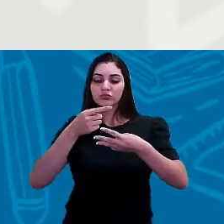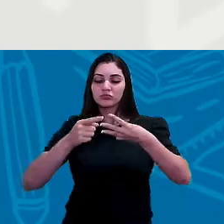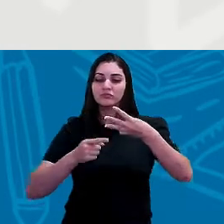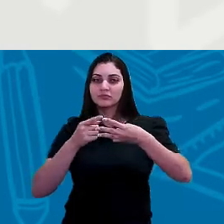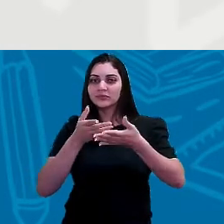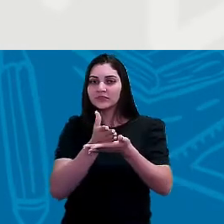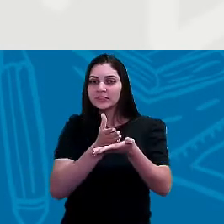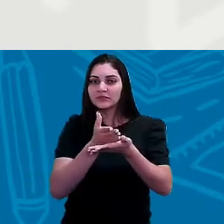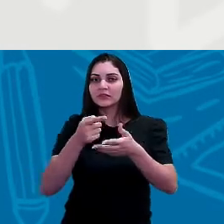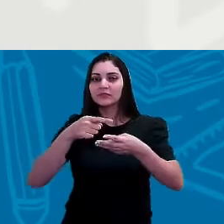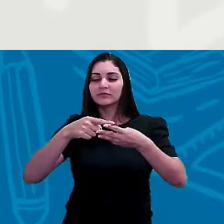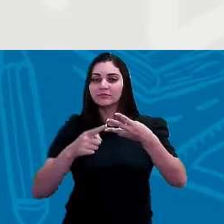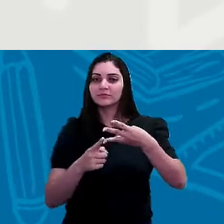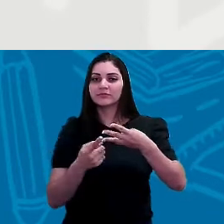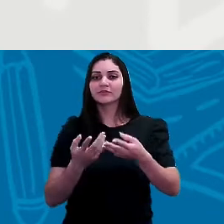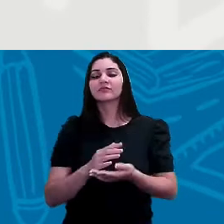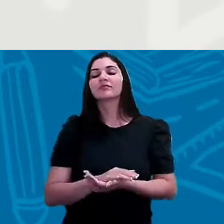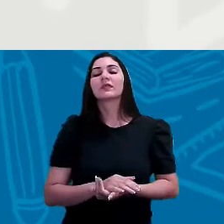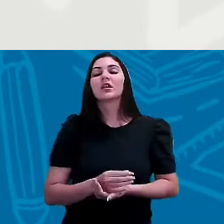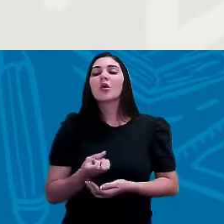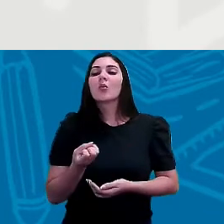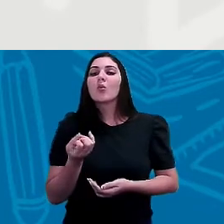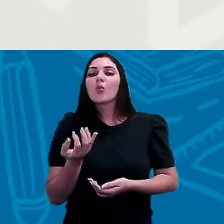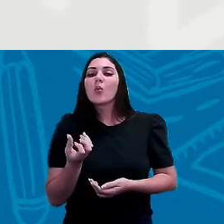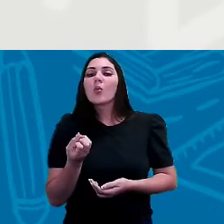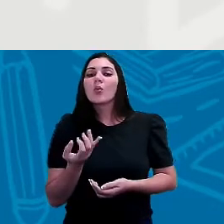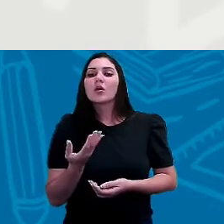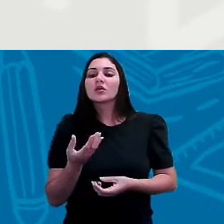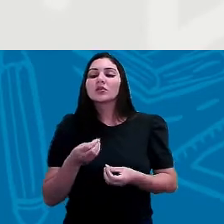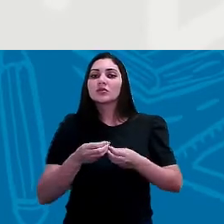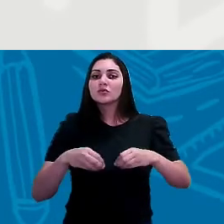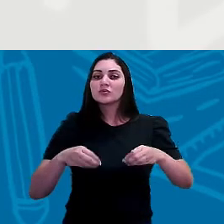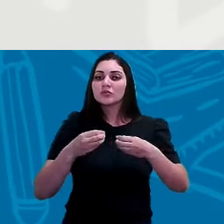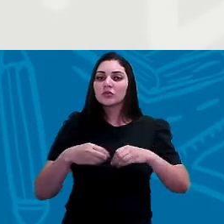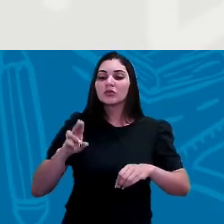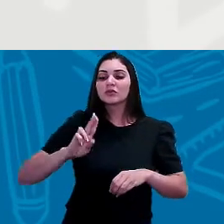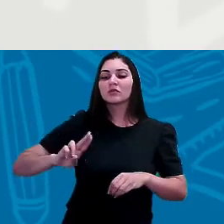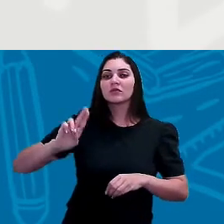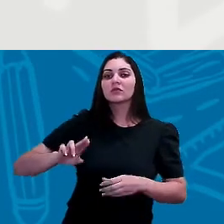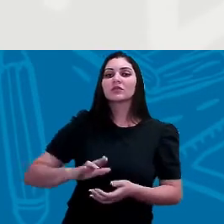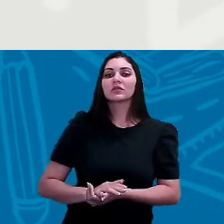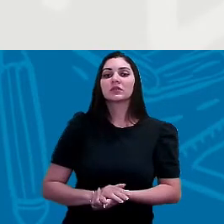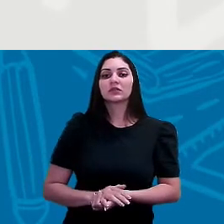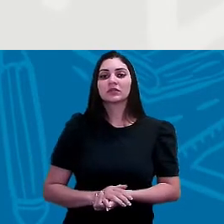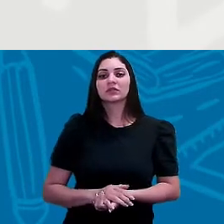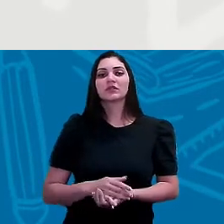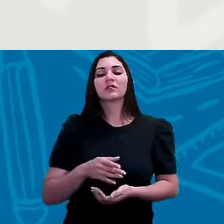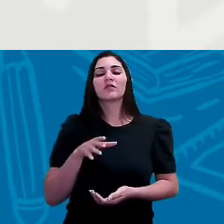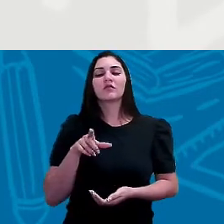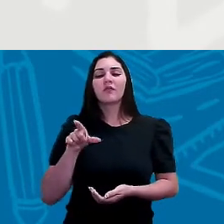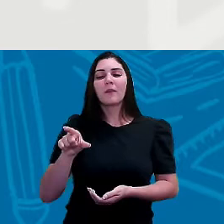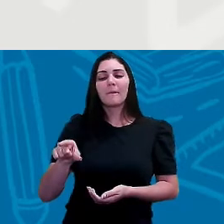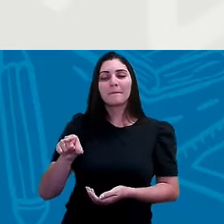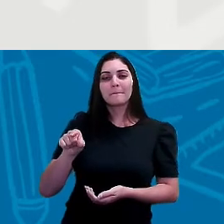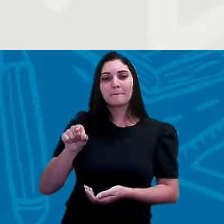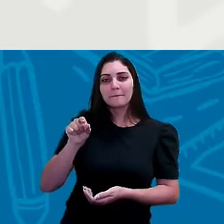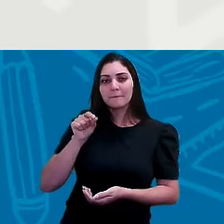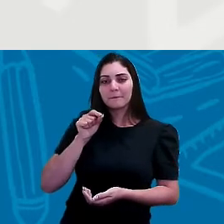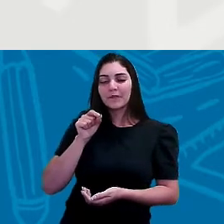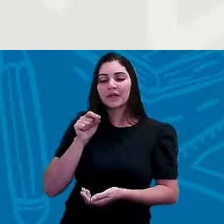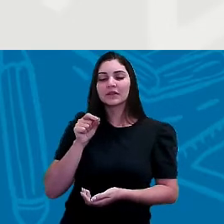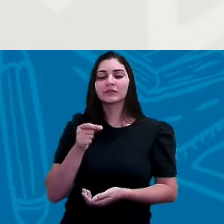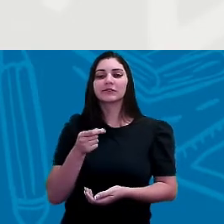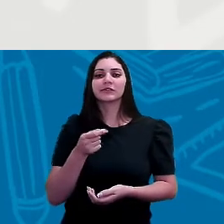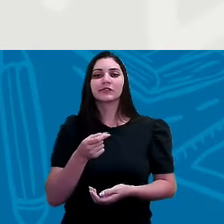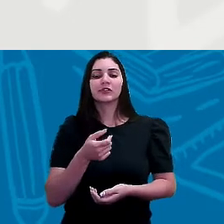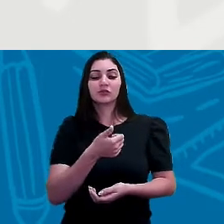numa receita. Então, quantos ovos eu vou usar para fazer? Então, eu vou pegar os 18, que é a quantidade de ovos